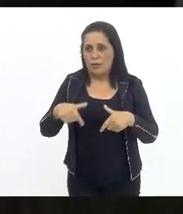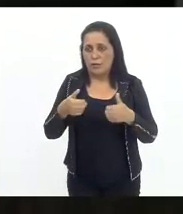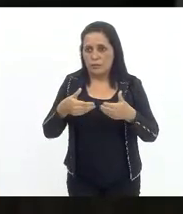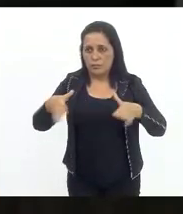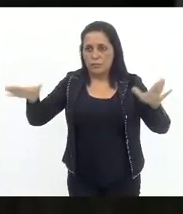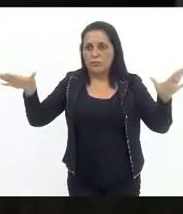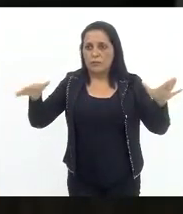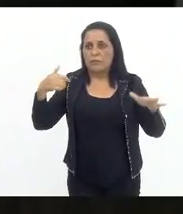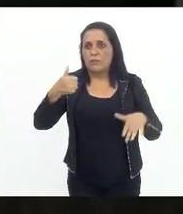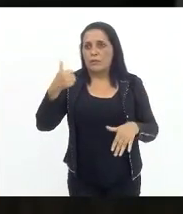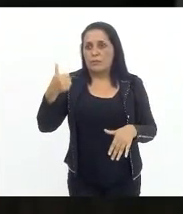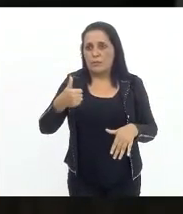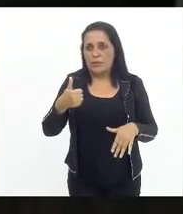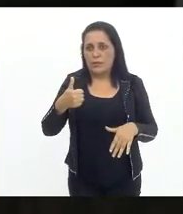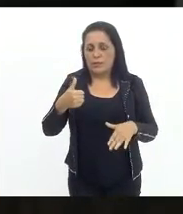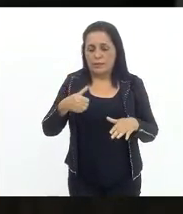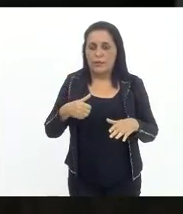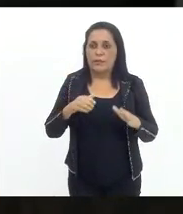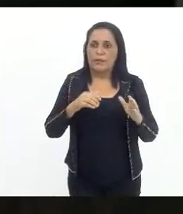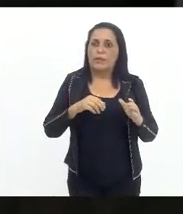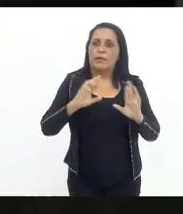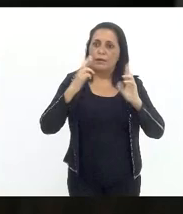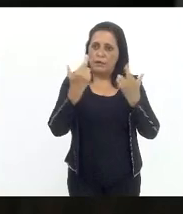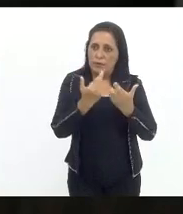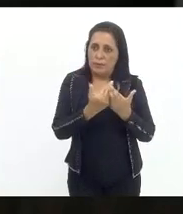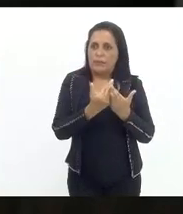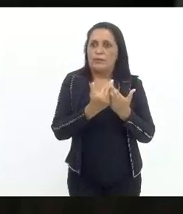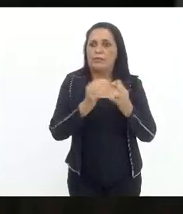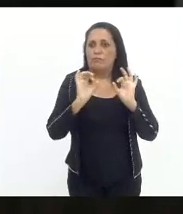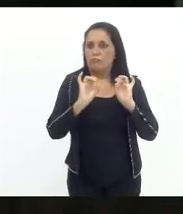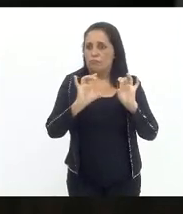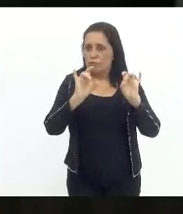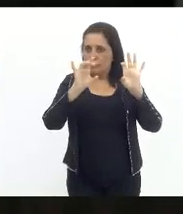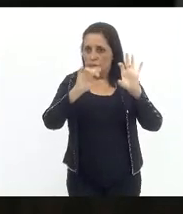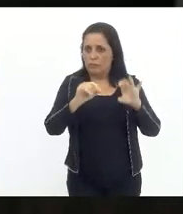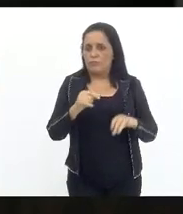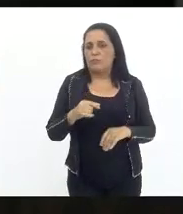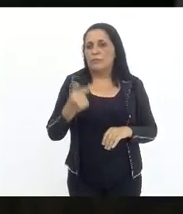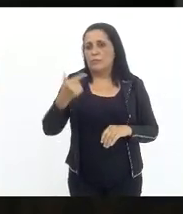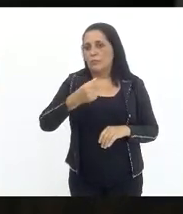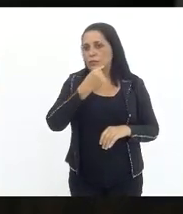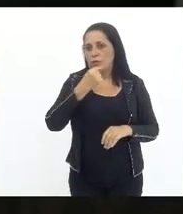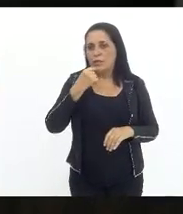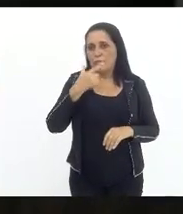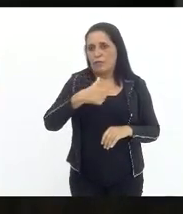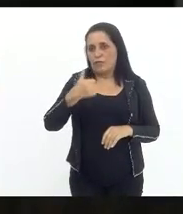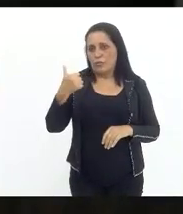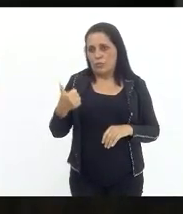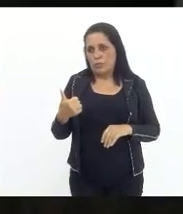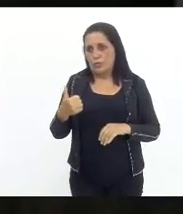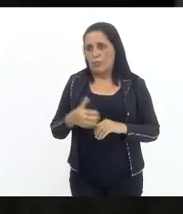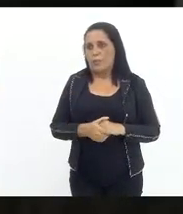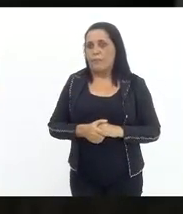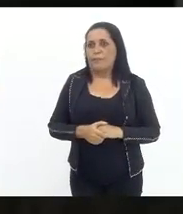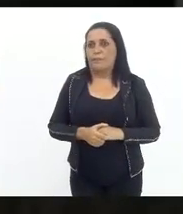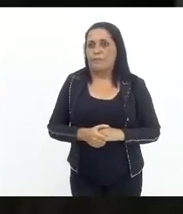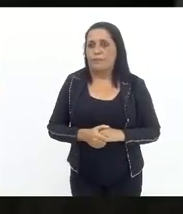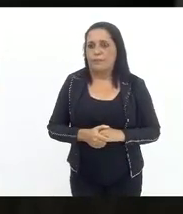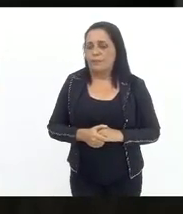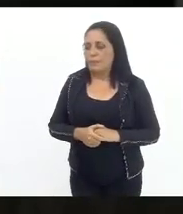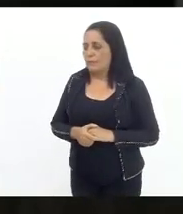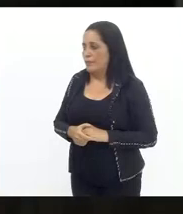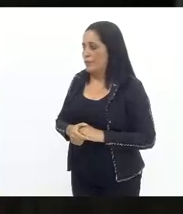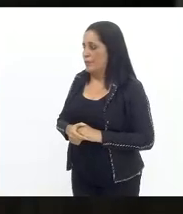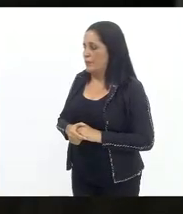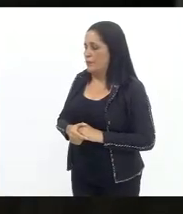a primeira sessão extraordinária do dia 2 de setembro de 21. A presidência convida a deputada Marta Rocha a fazer a leitura da ata da sessão anterior.